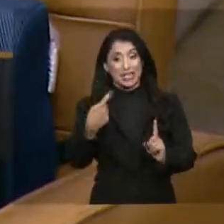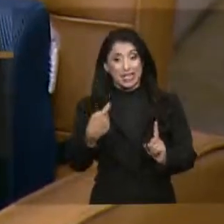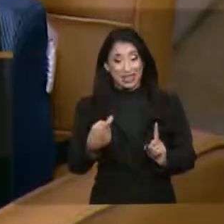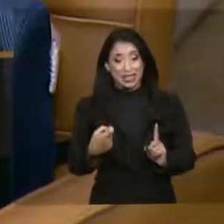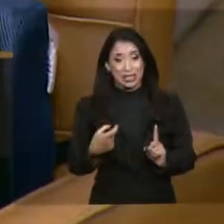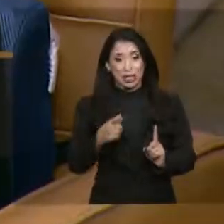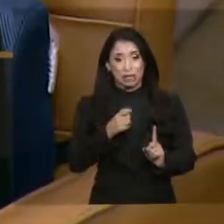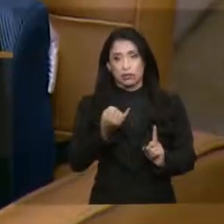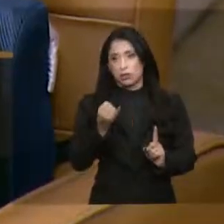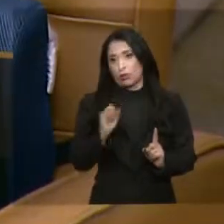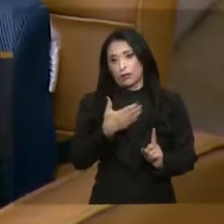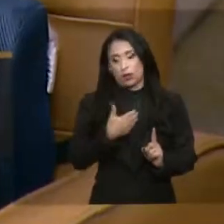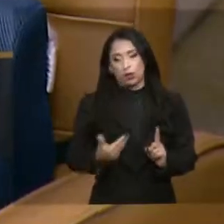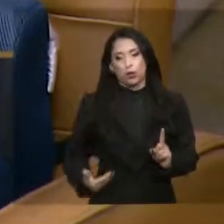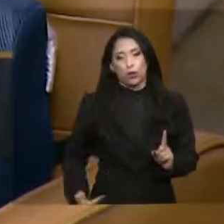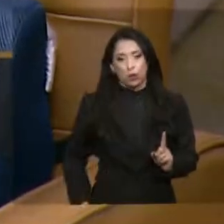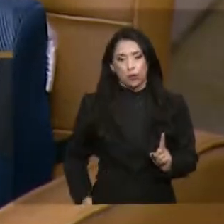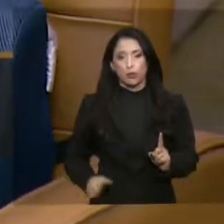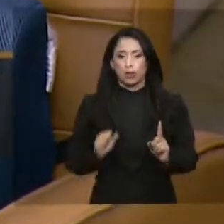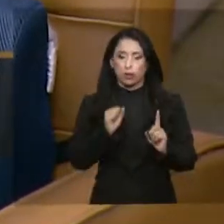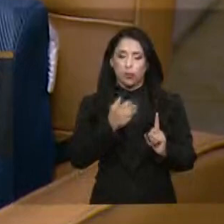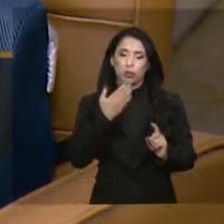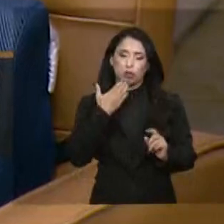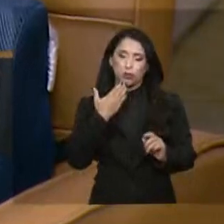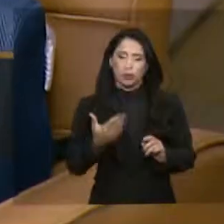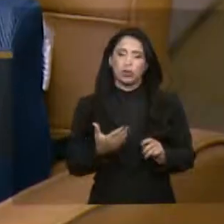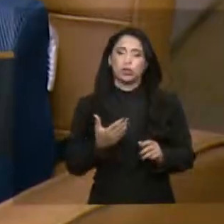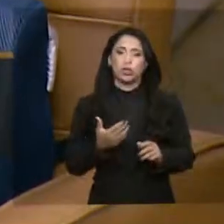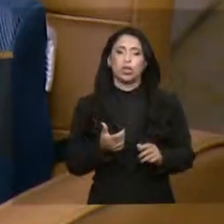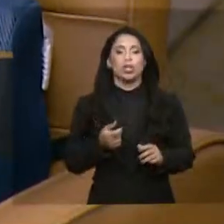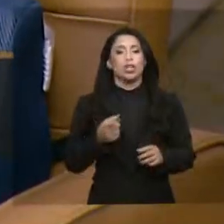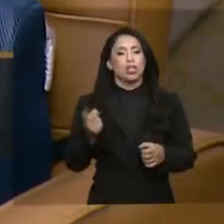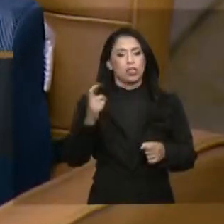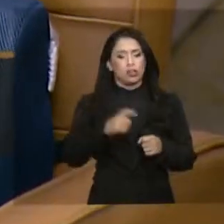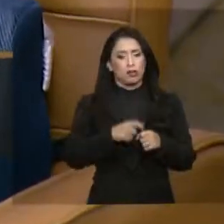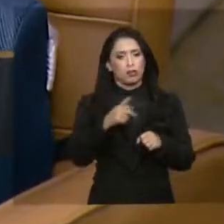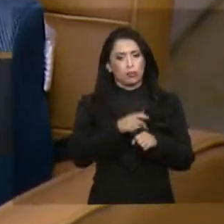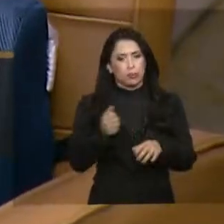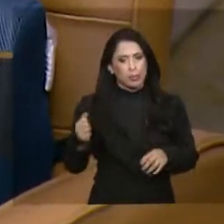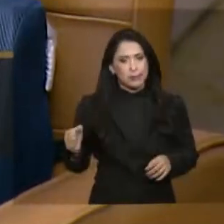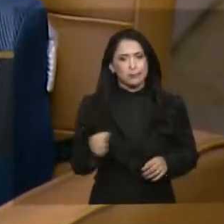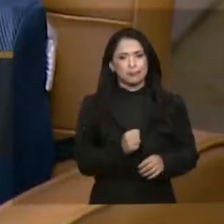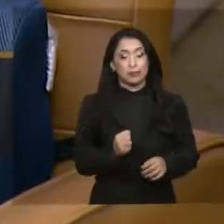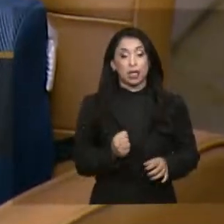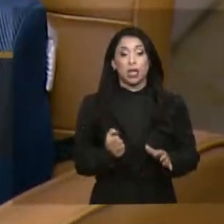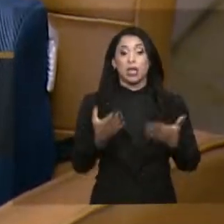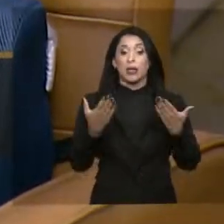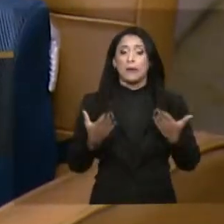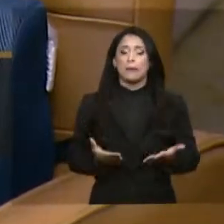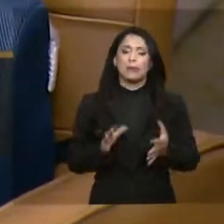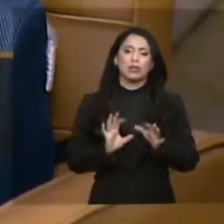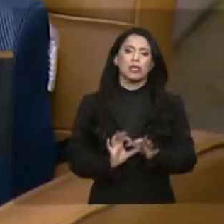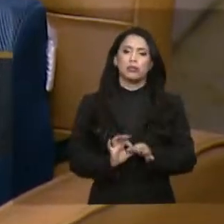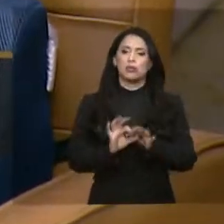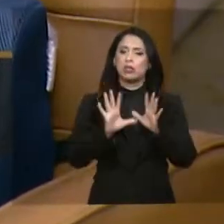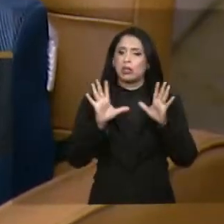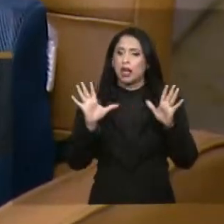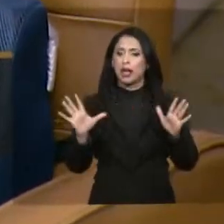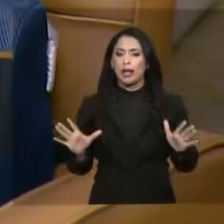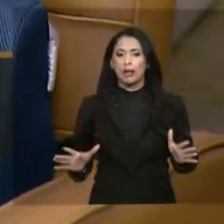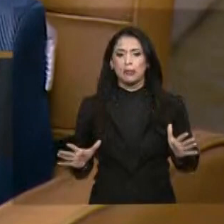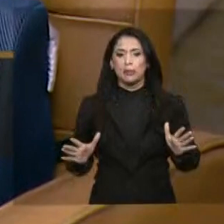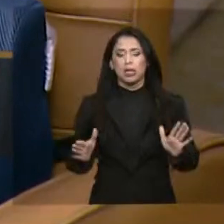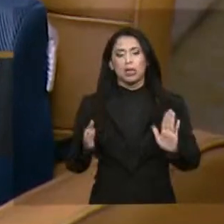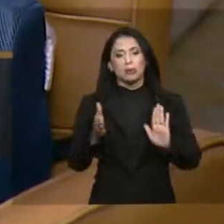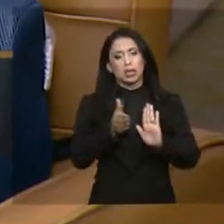legitimidade óbvia para pedir a extradição, nós podemos abrir demasiadamente o leque aos legitimados para